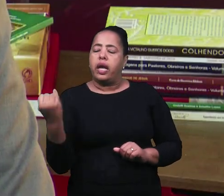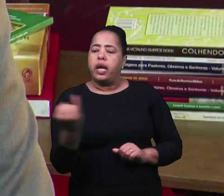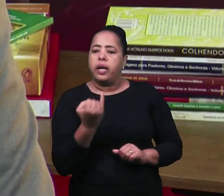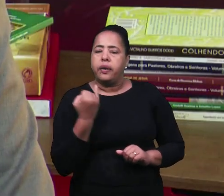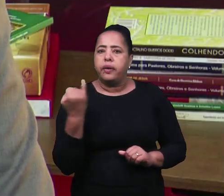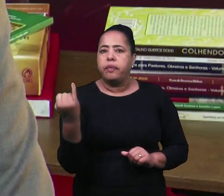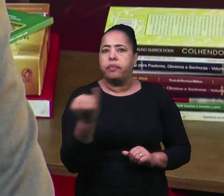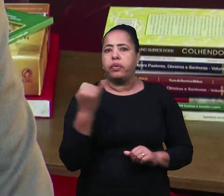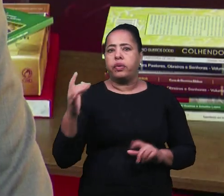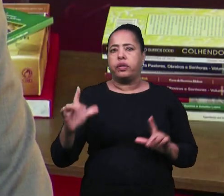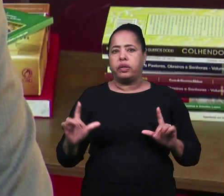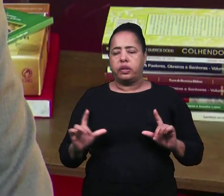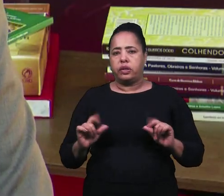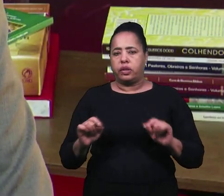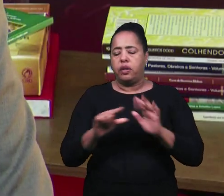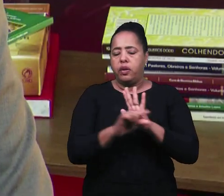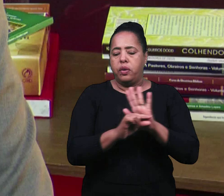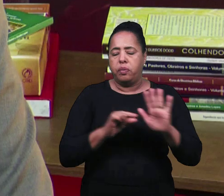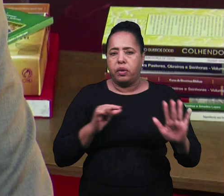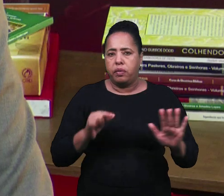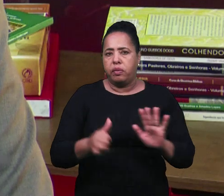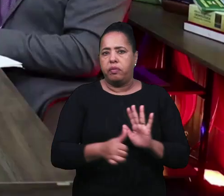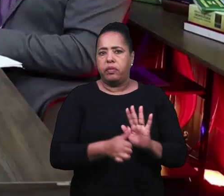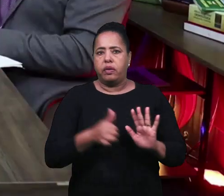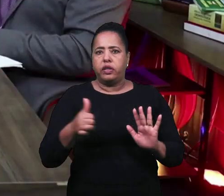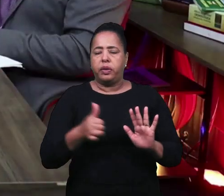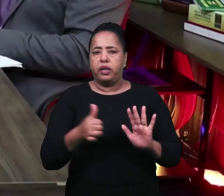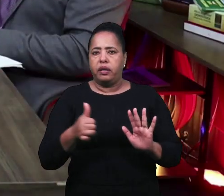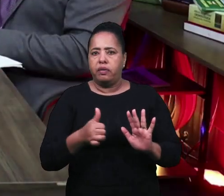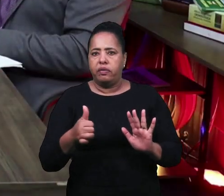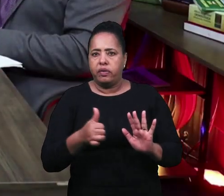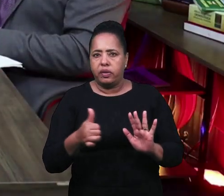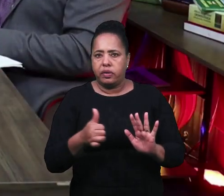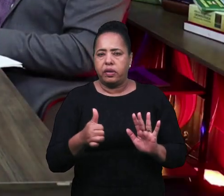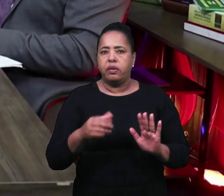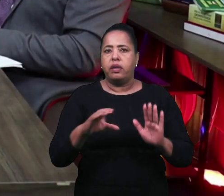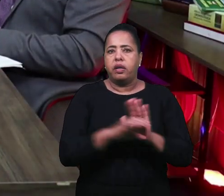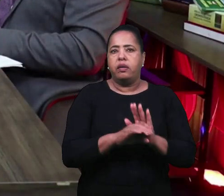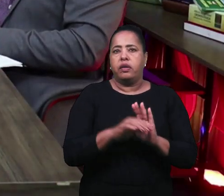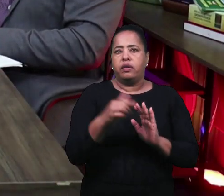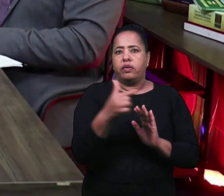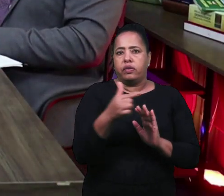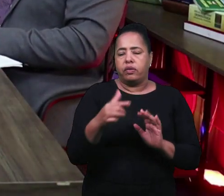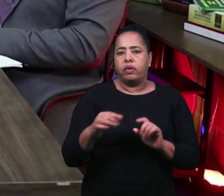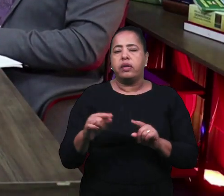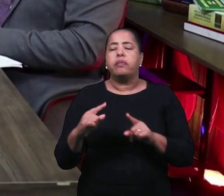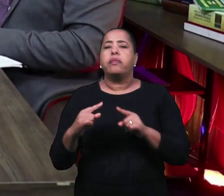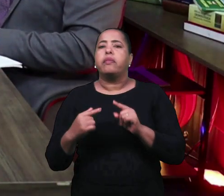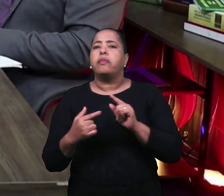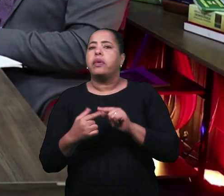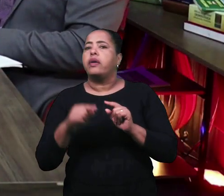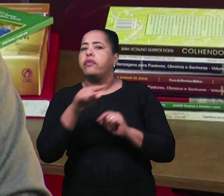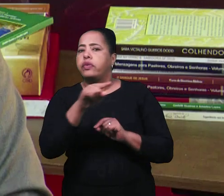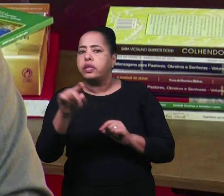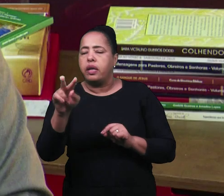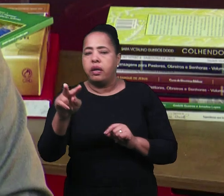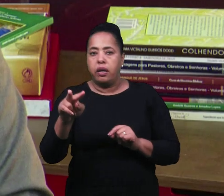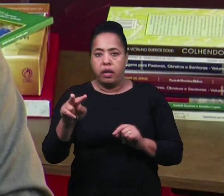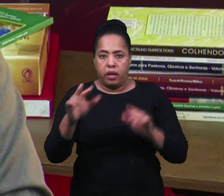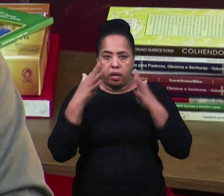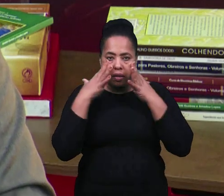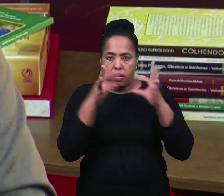só nesse primeiro verso aqui, do capítulo 22, o verso 22, mas para você que nos assiste, quando nós